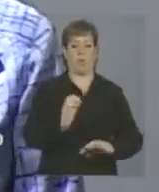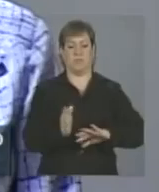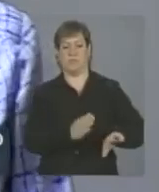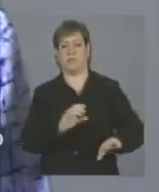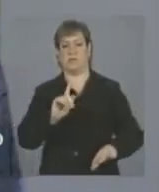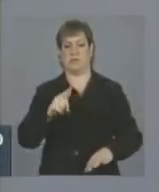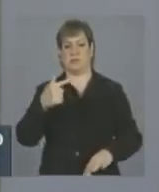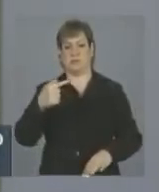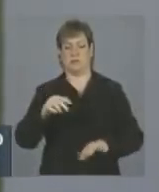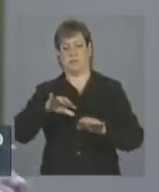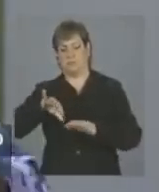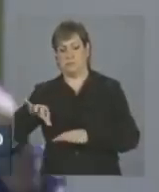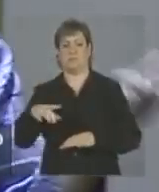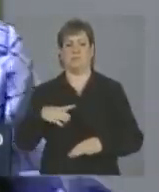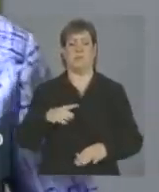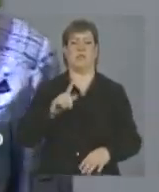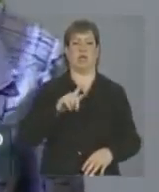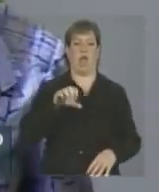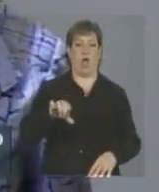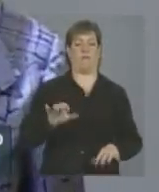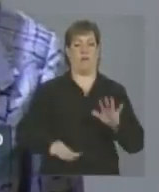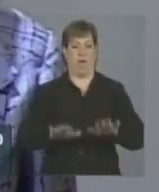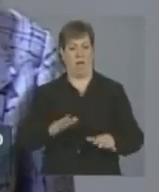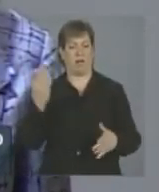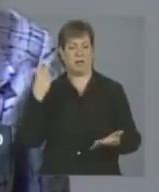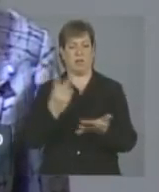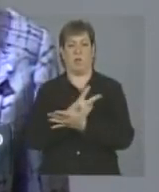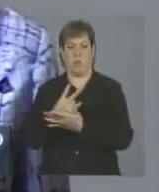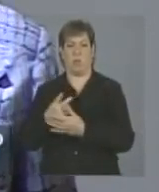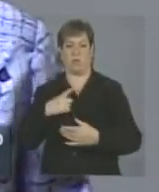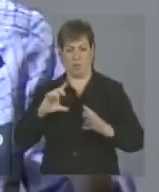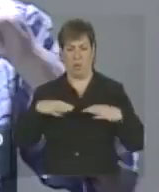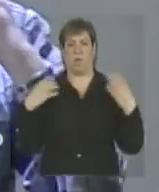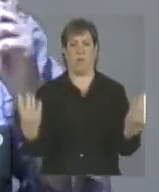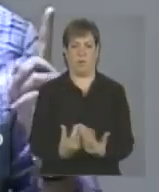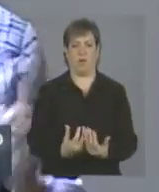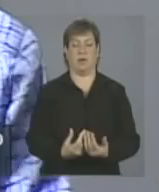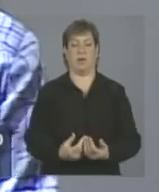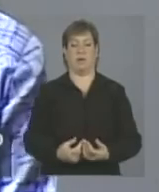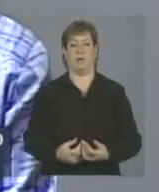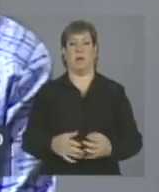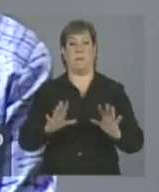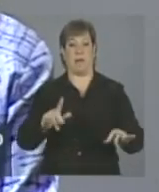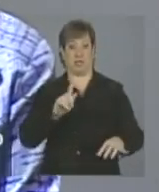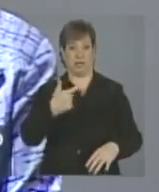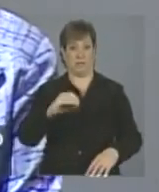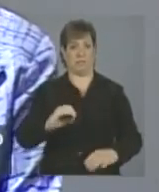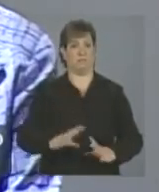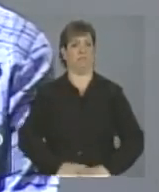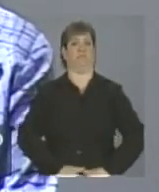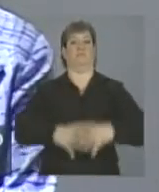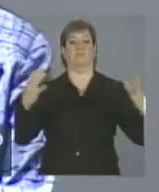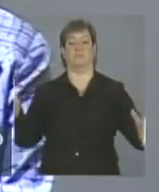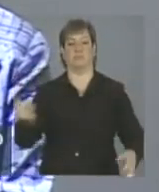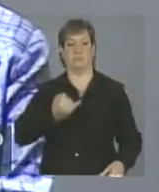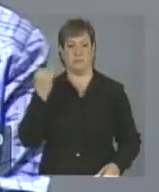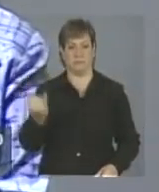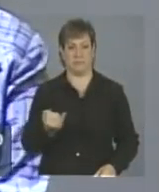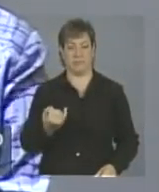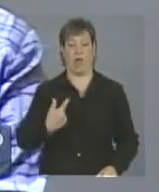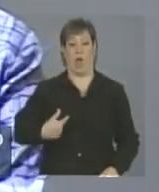G7 ou do G9, que várias vezes ocorria no passado. É inimaginável que nós